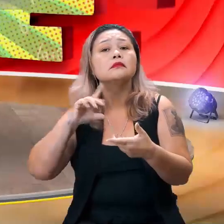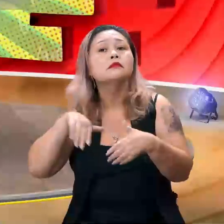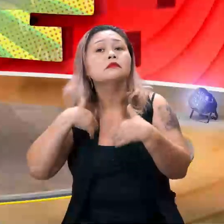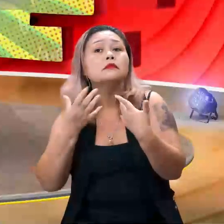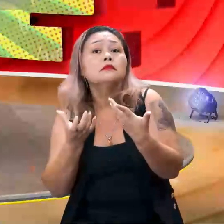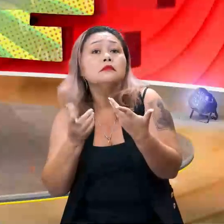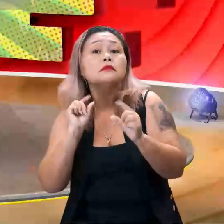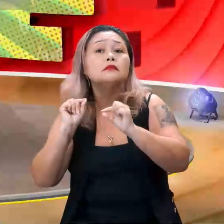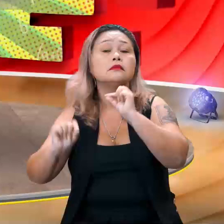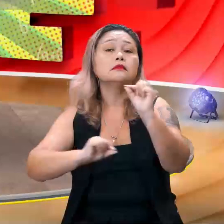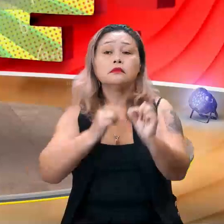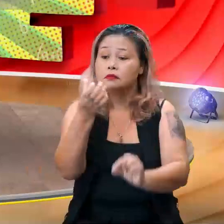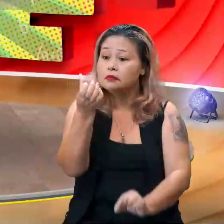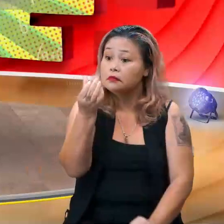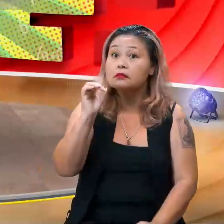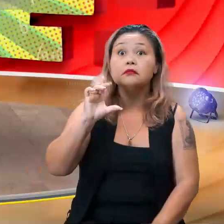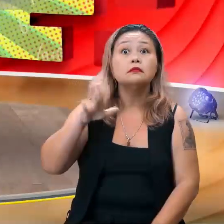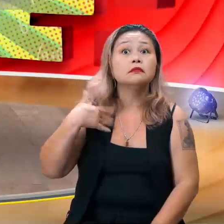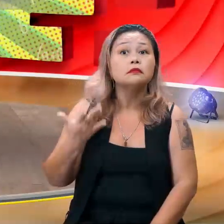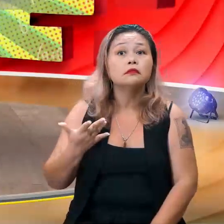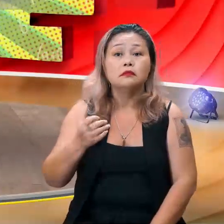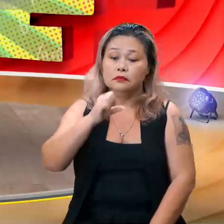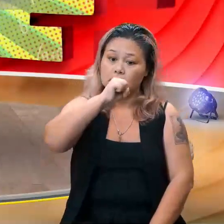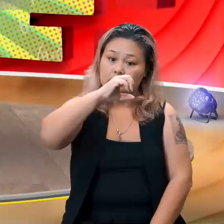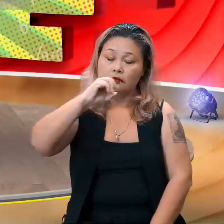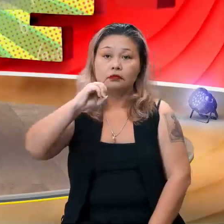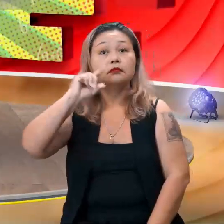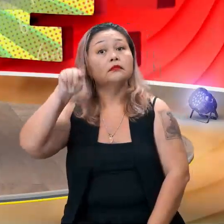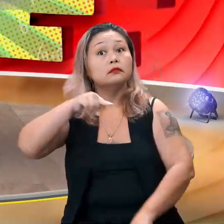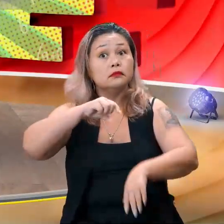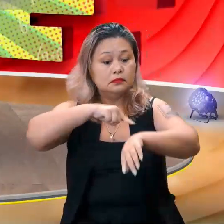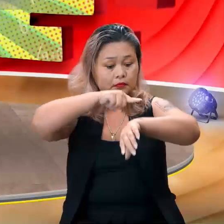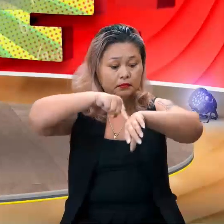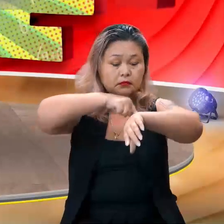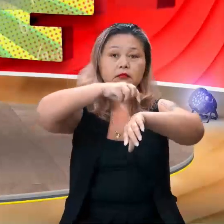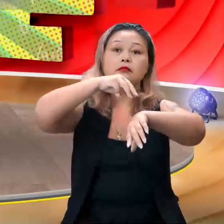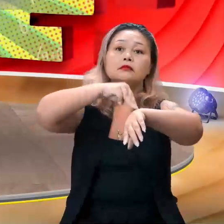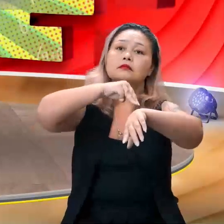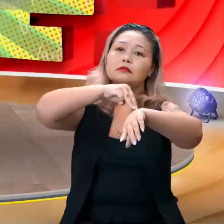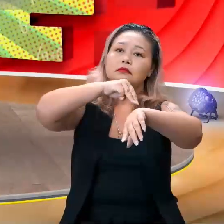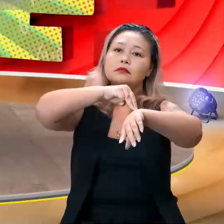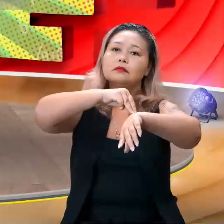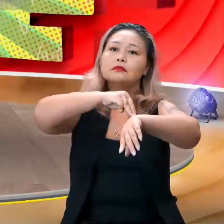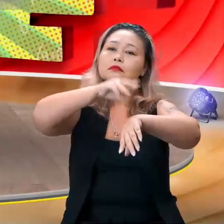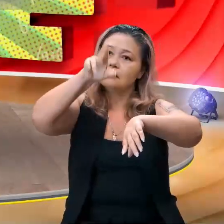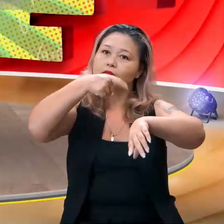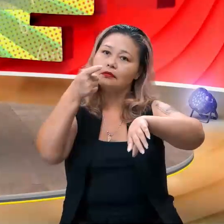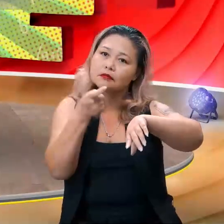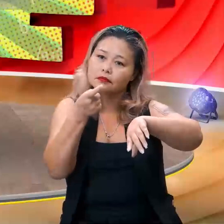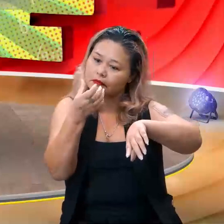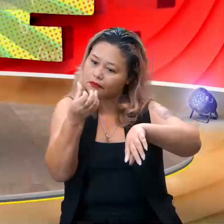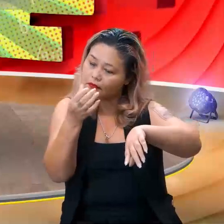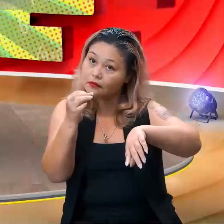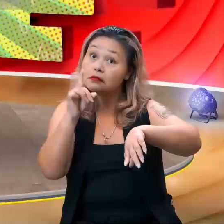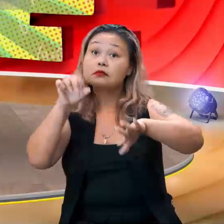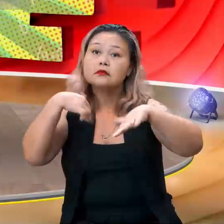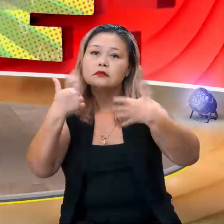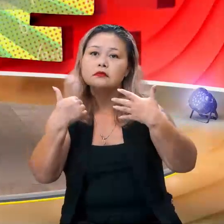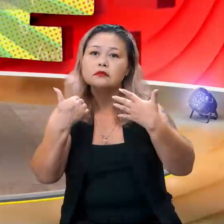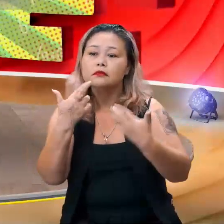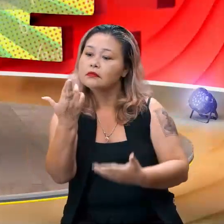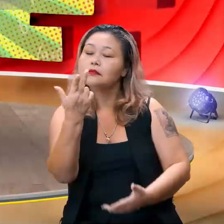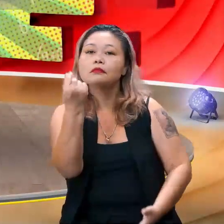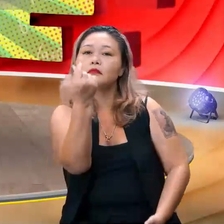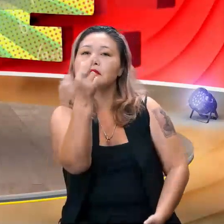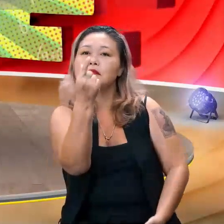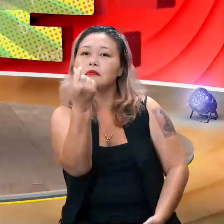o que é esses 60, né? 800 foram os minutos gastos, que é o X. E os 60 foram os reais a ser pago,